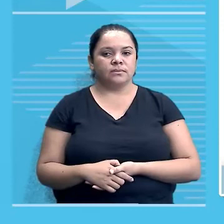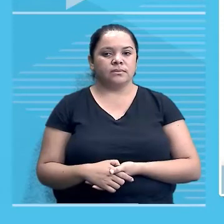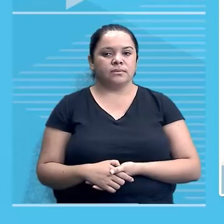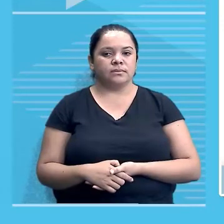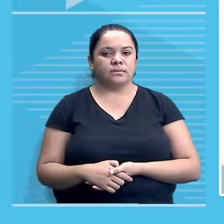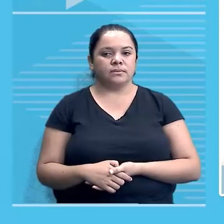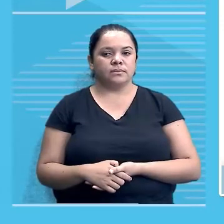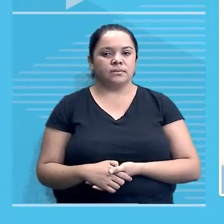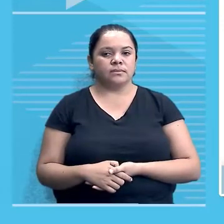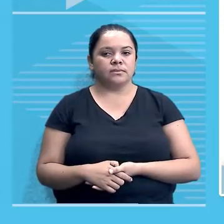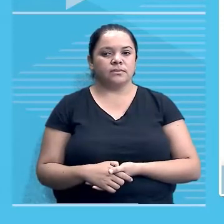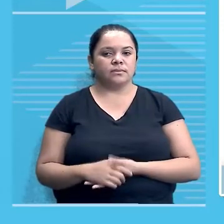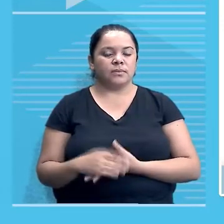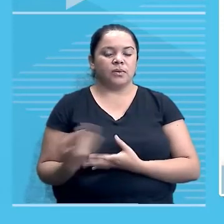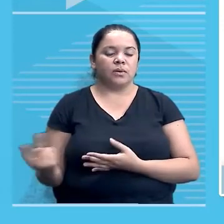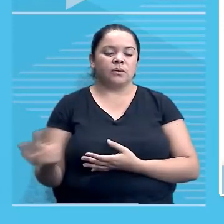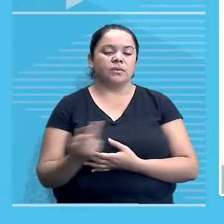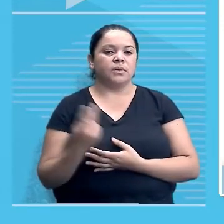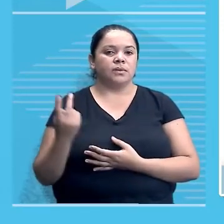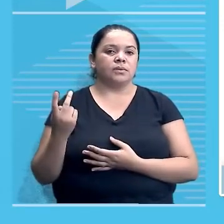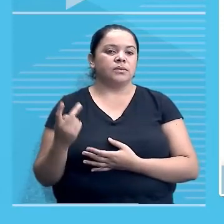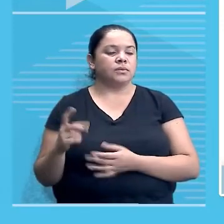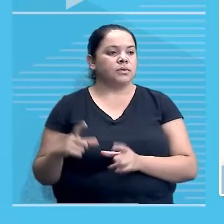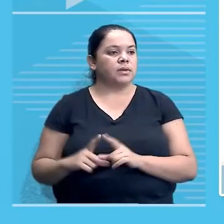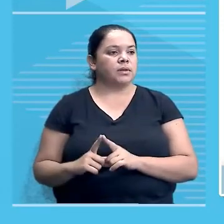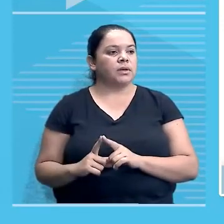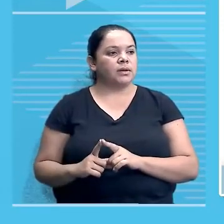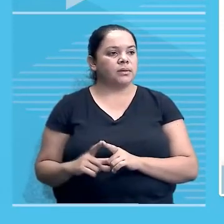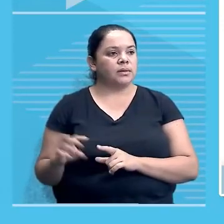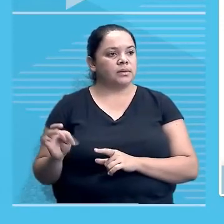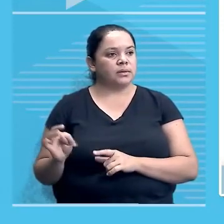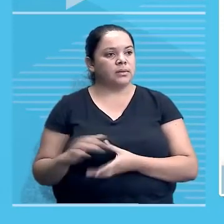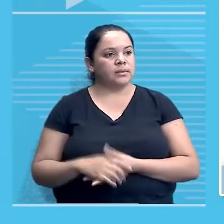Qual vai ser o meu valor de delta T?